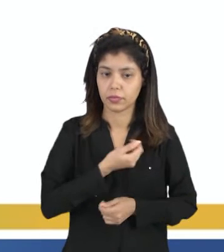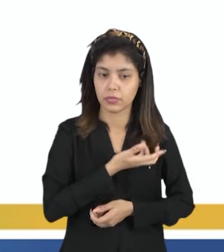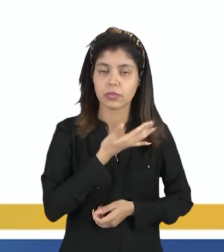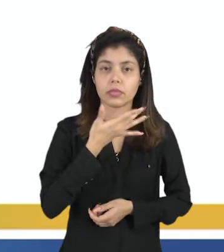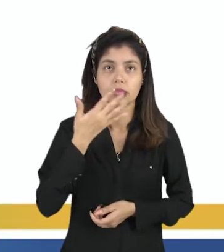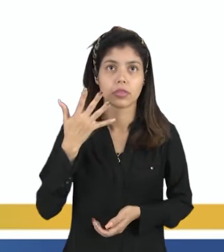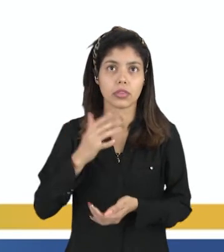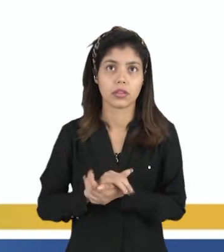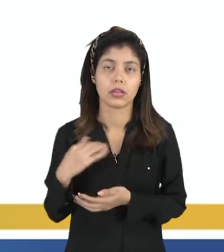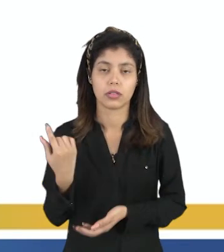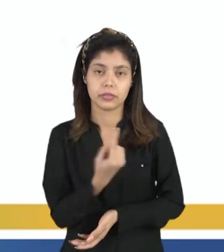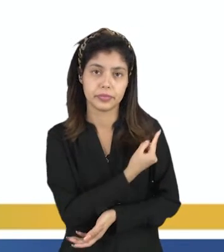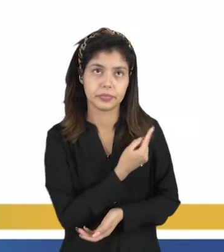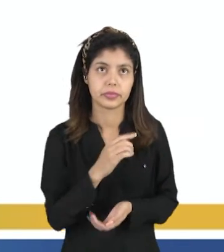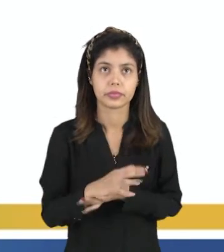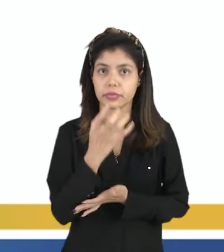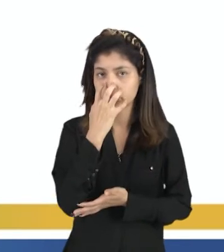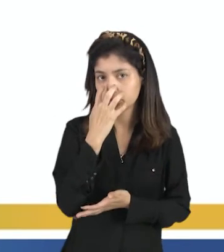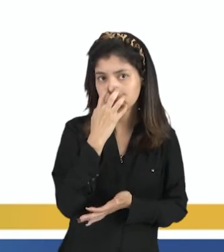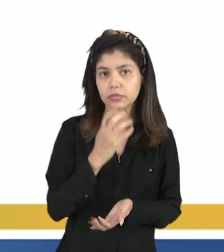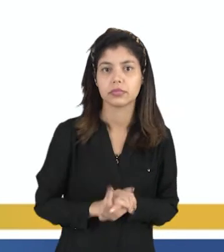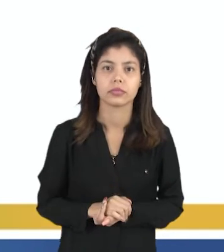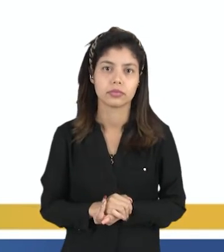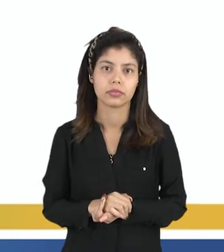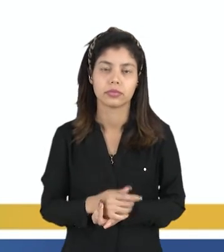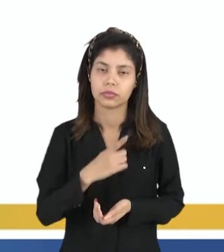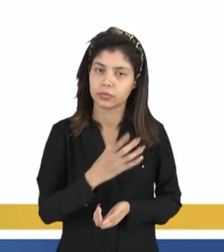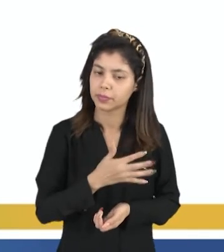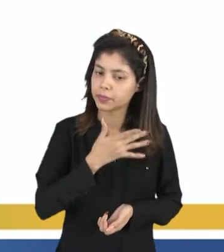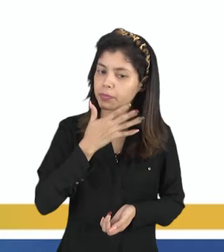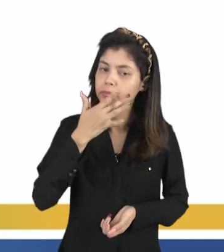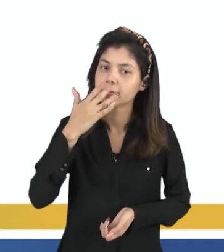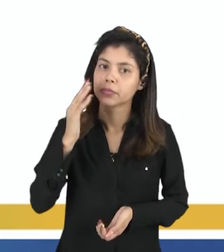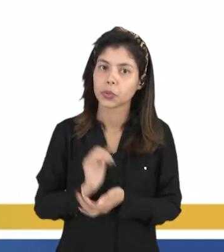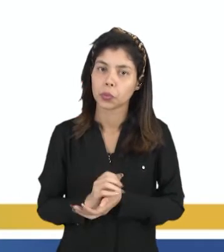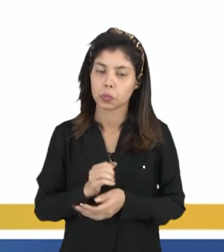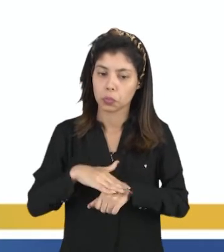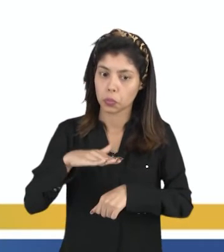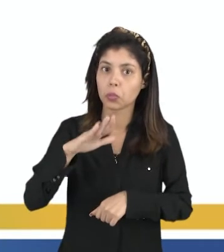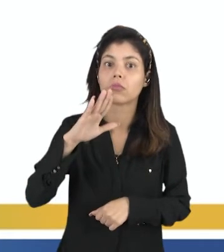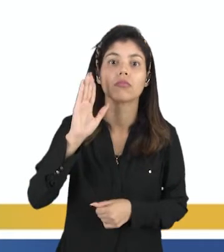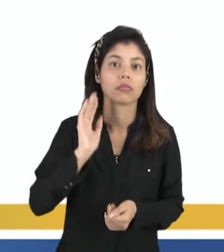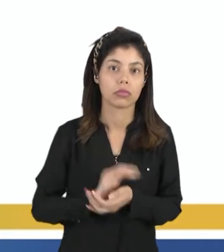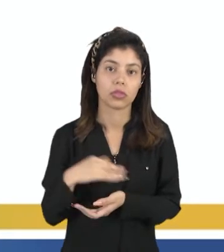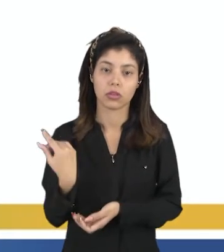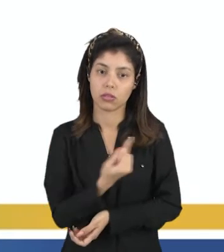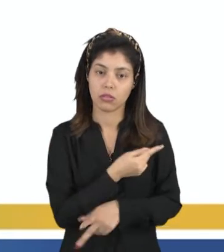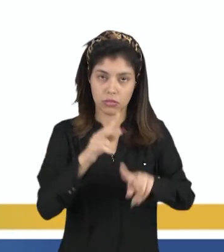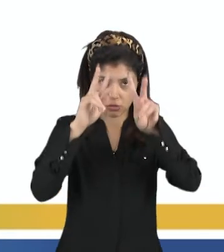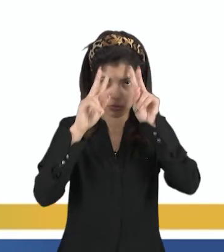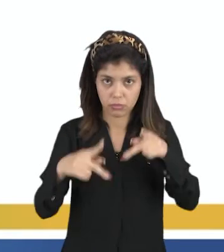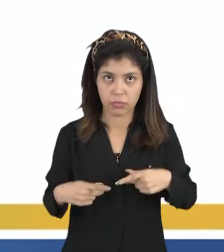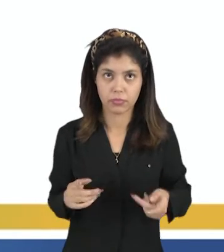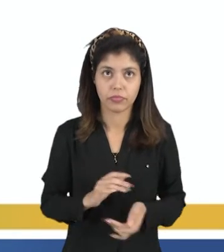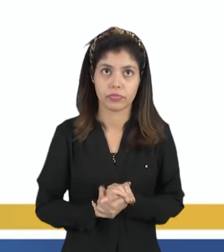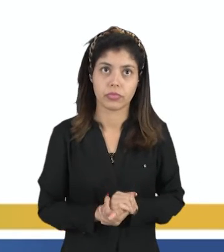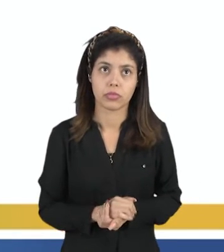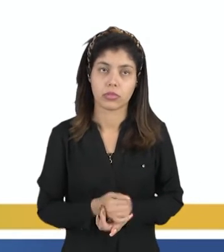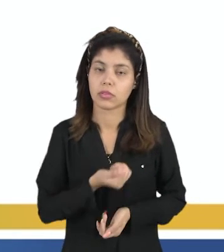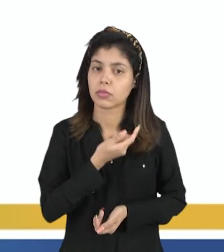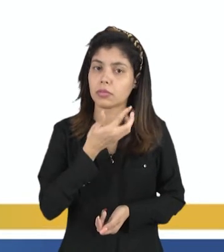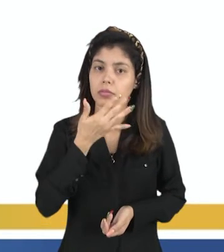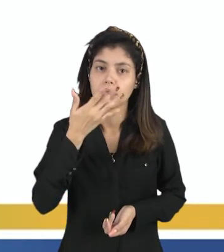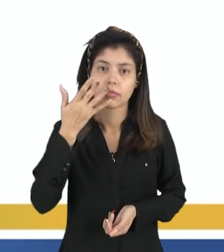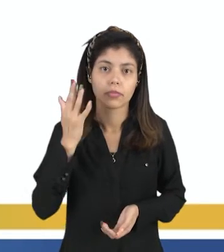sentido. Então, os nossos cãezinhos, eles têm um olfato muito mais aguçado do que nós seres humanos. Eles sentem